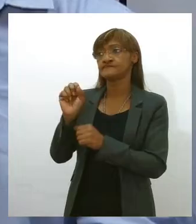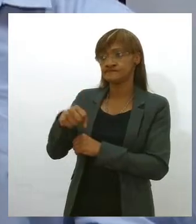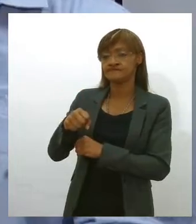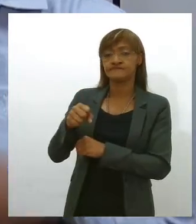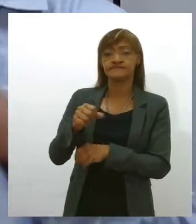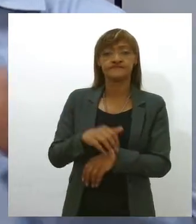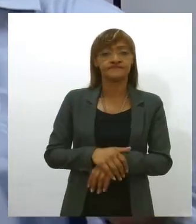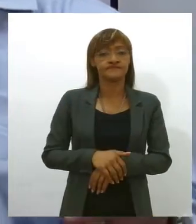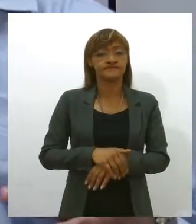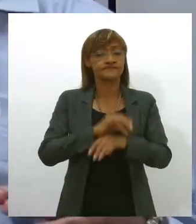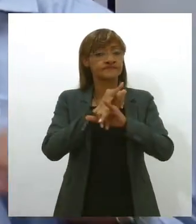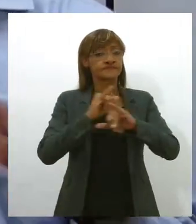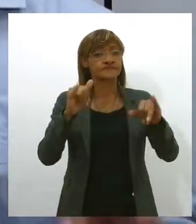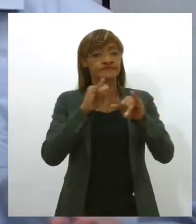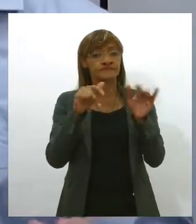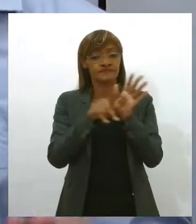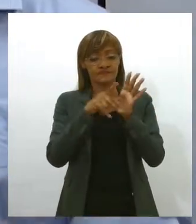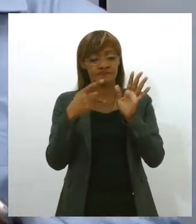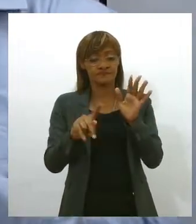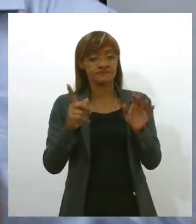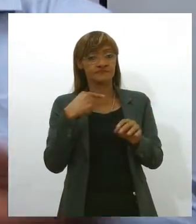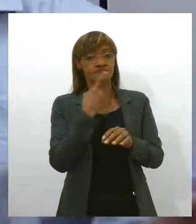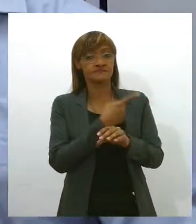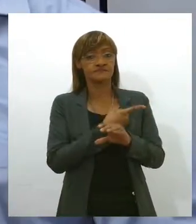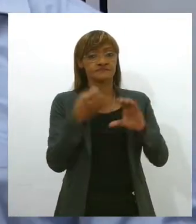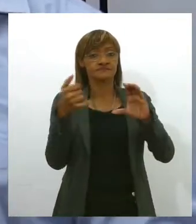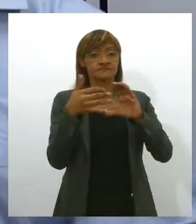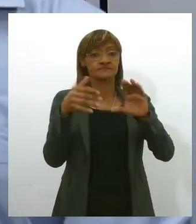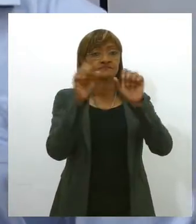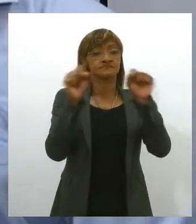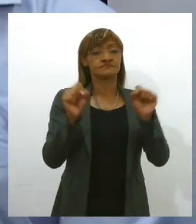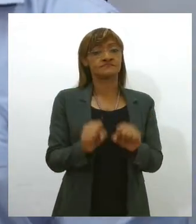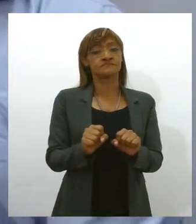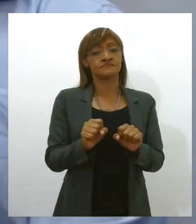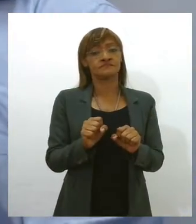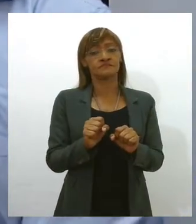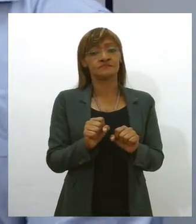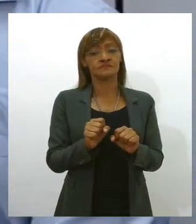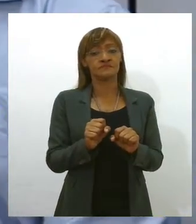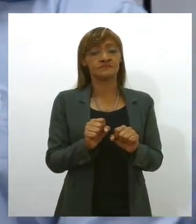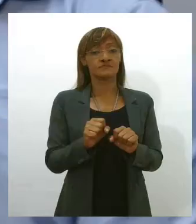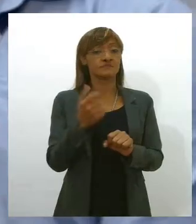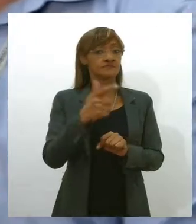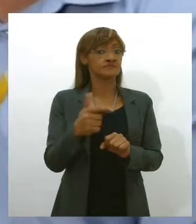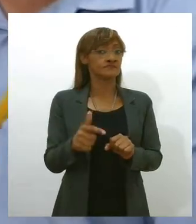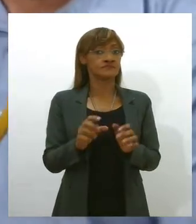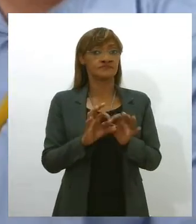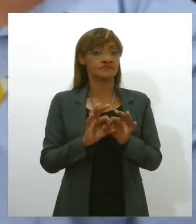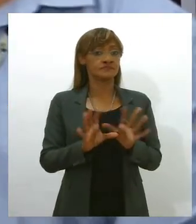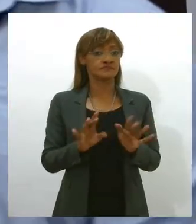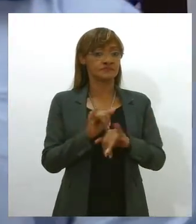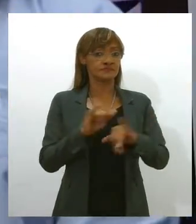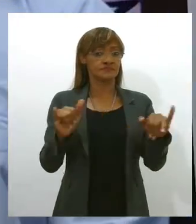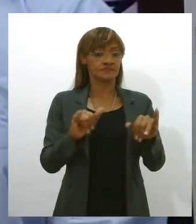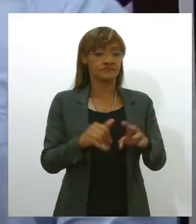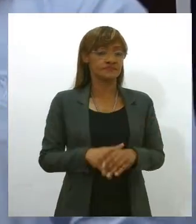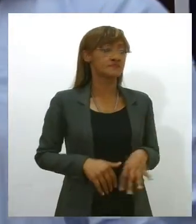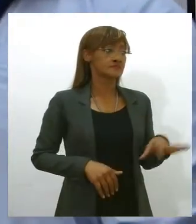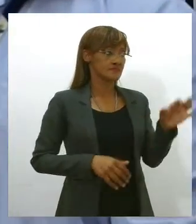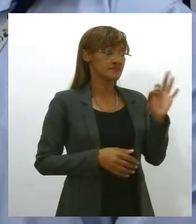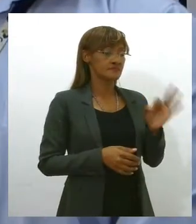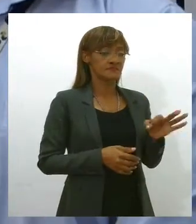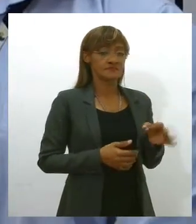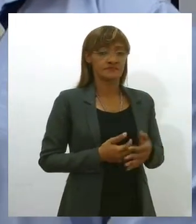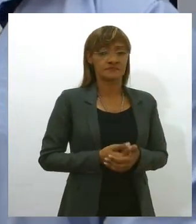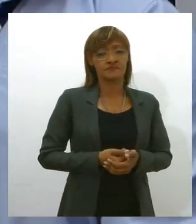não só constar em nosso banco de dados não de sistemas internos nossa né não vai ficar nada visível a encomenda Tá certo e uma outra coisa